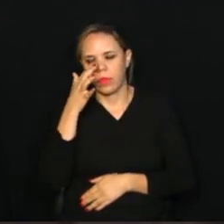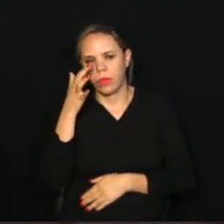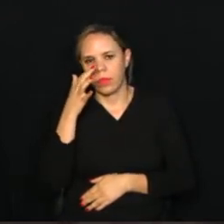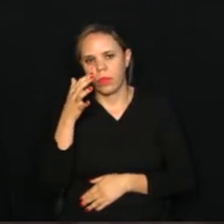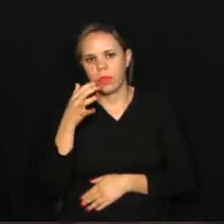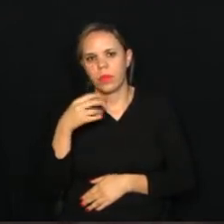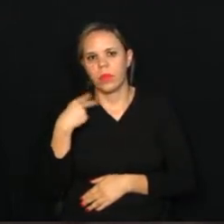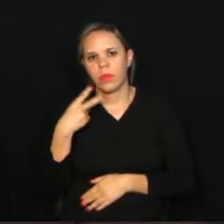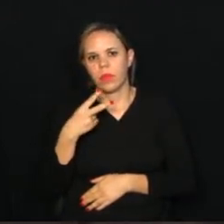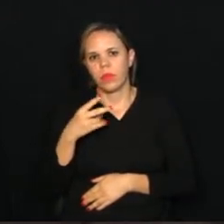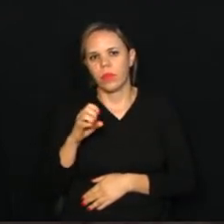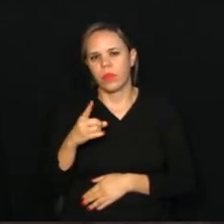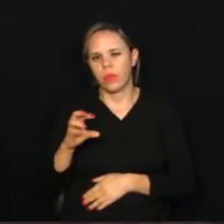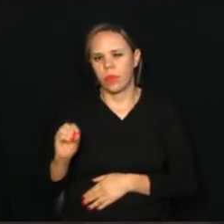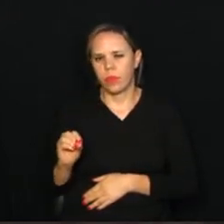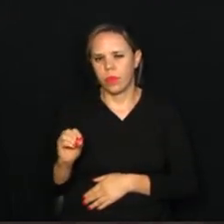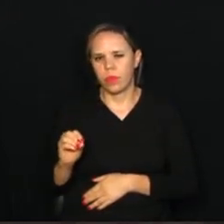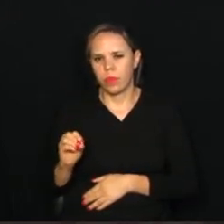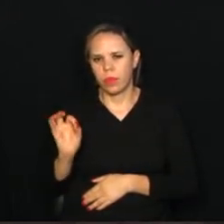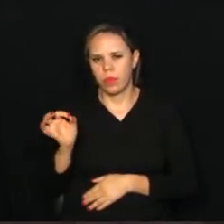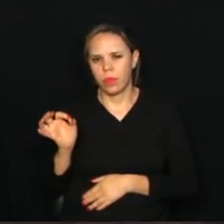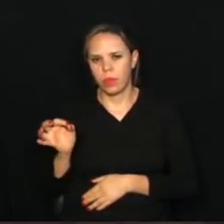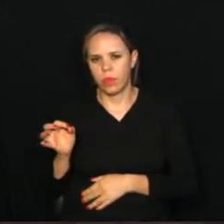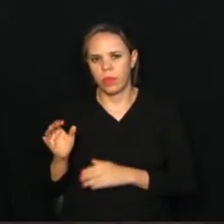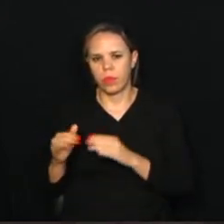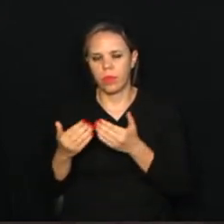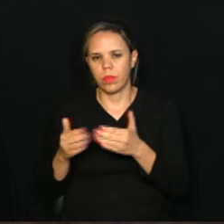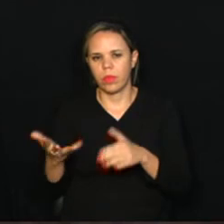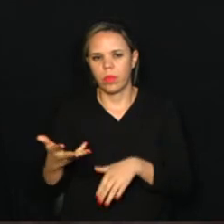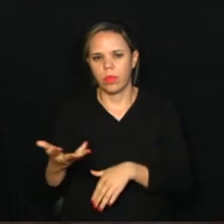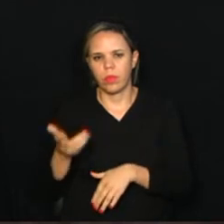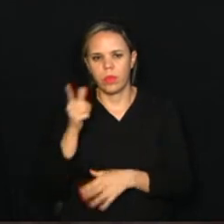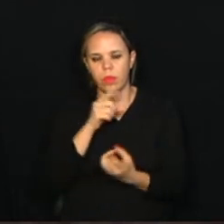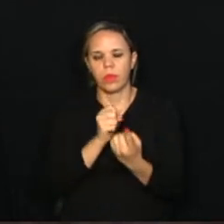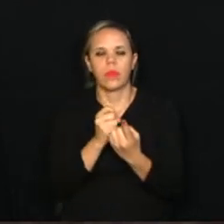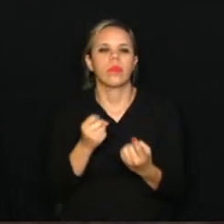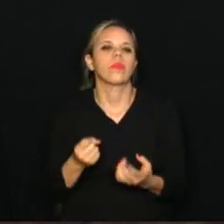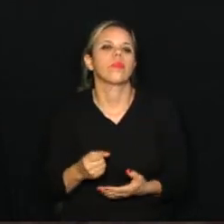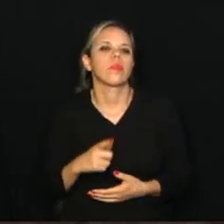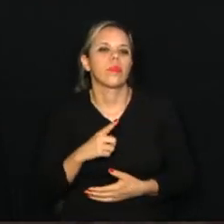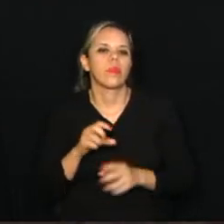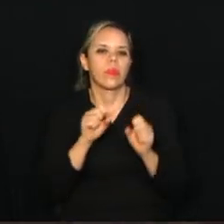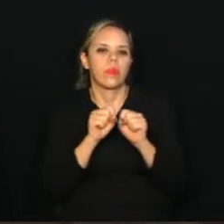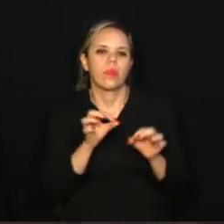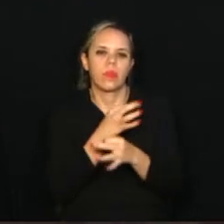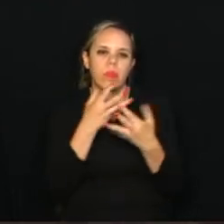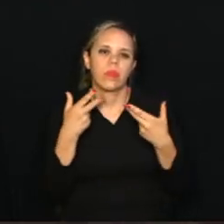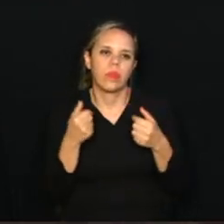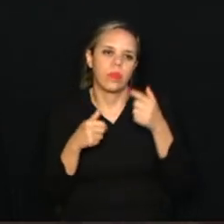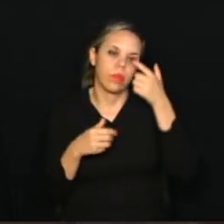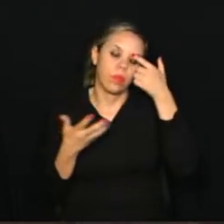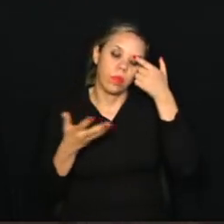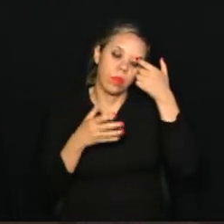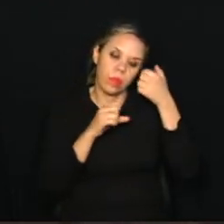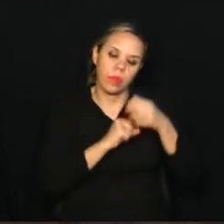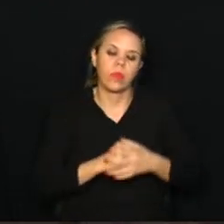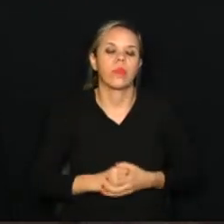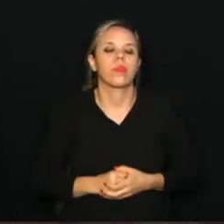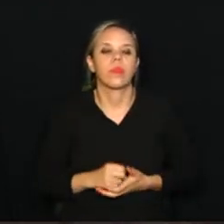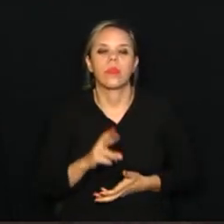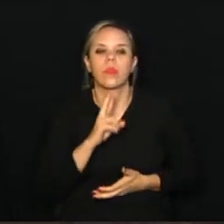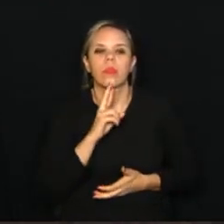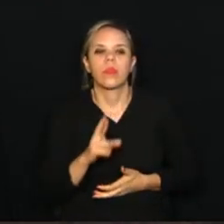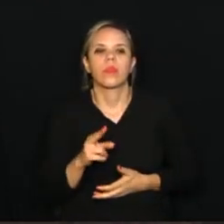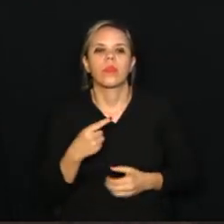Eduardo Coelho, eu tenho certeza que vai desburocratizar mais e vai ter um sistema muito mais rápido para a resposta